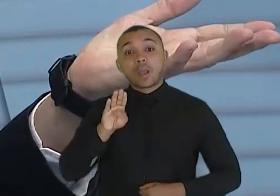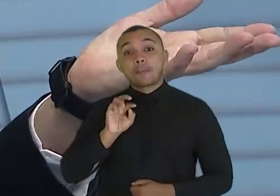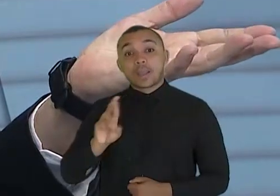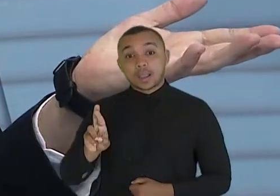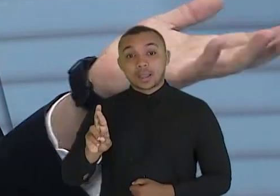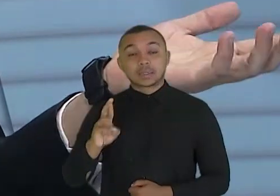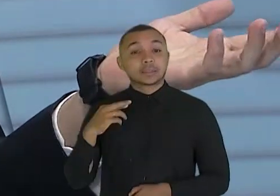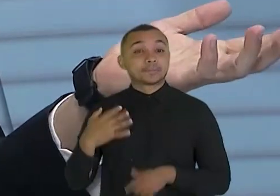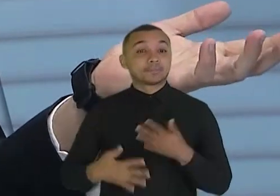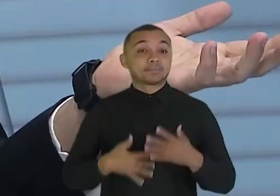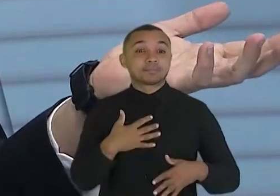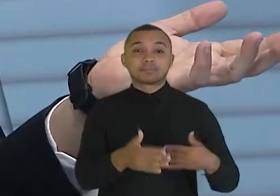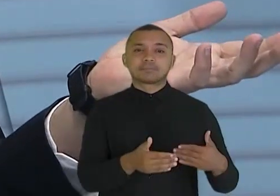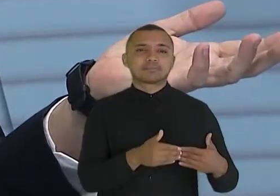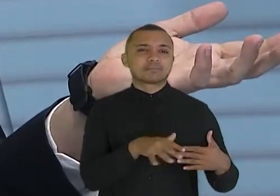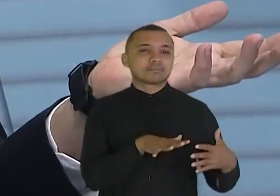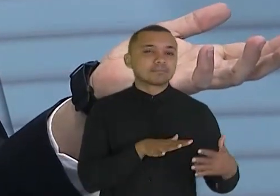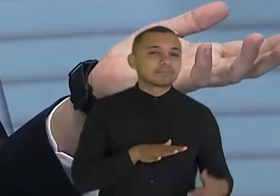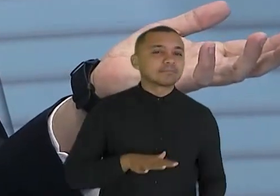você chega ali, passa